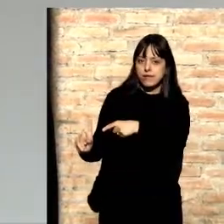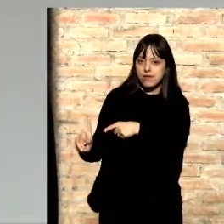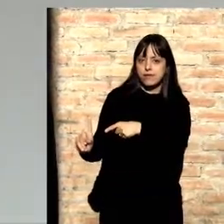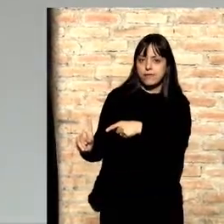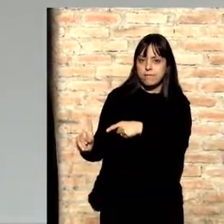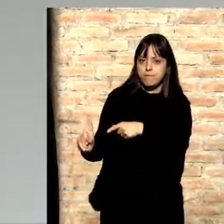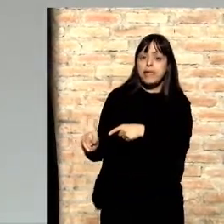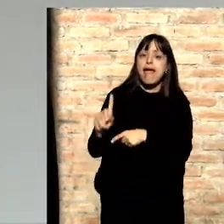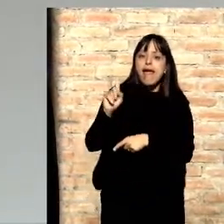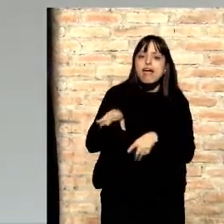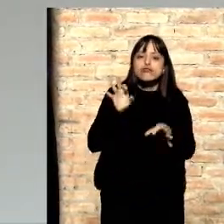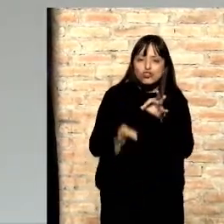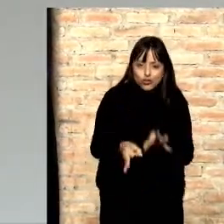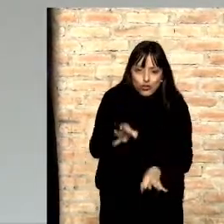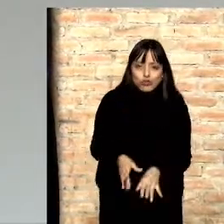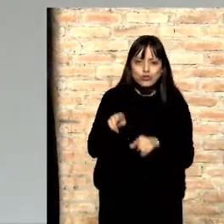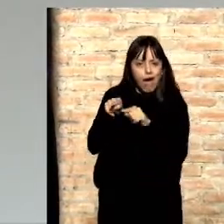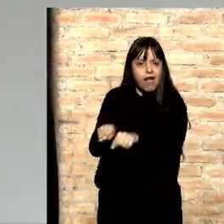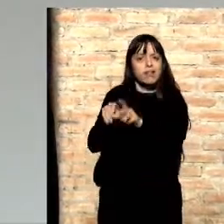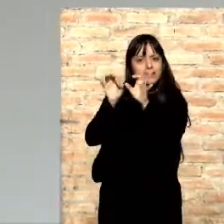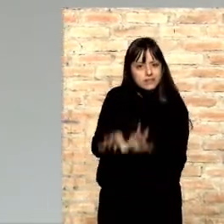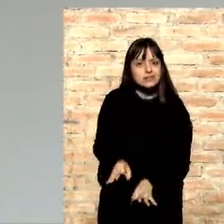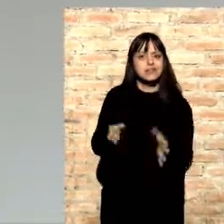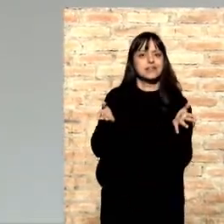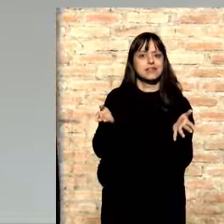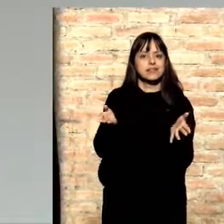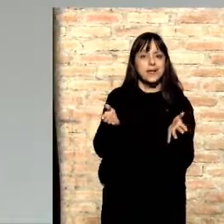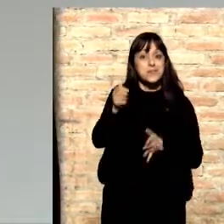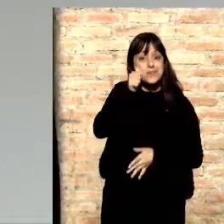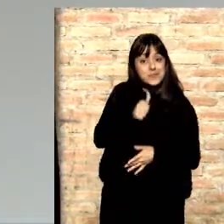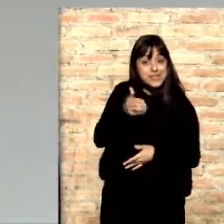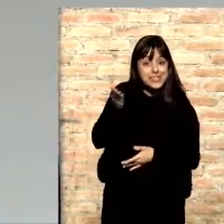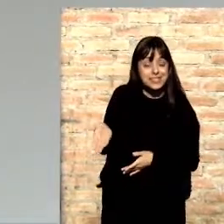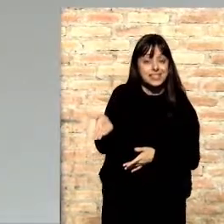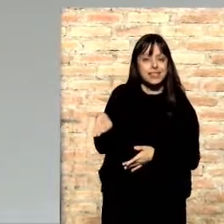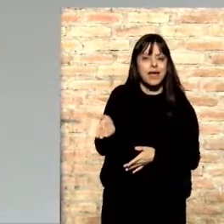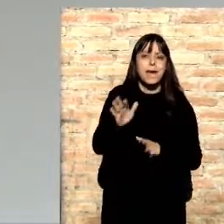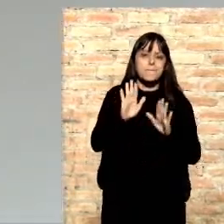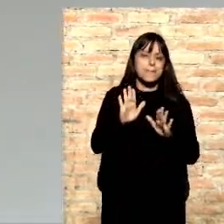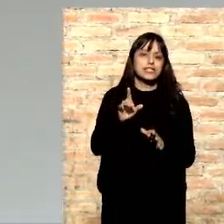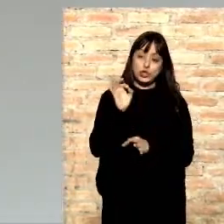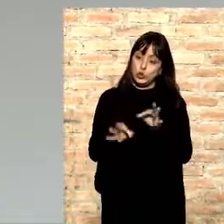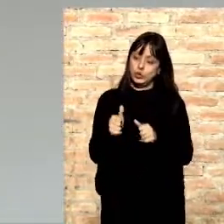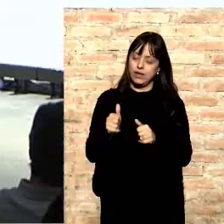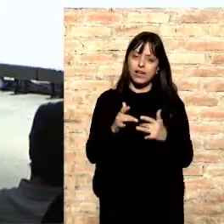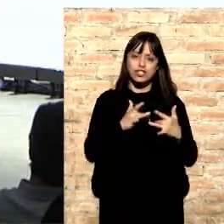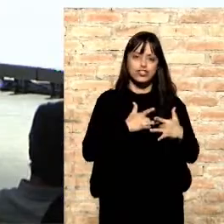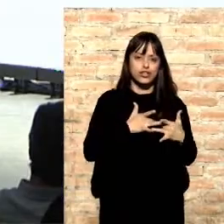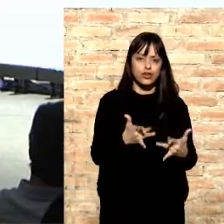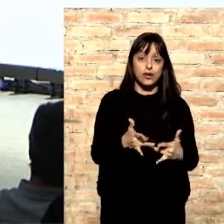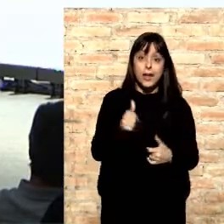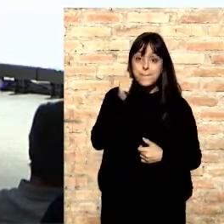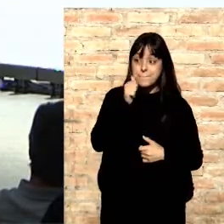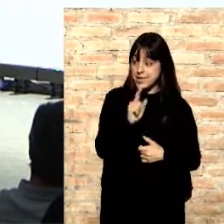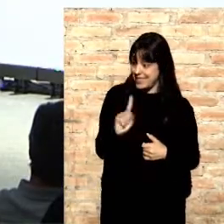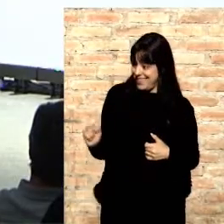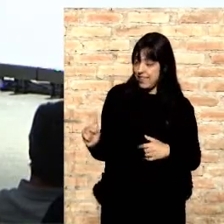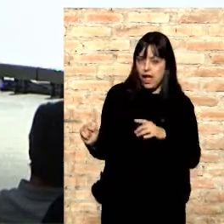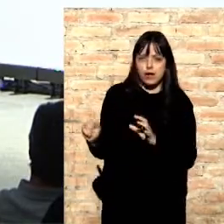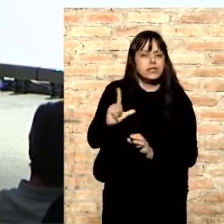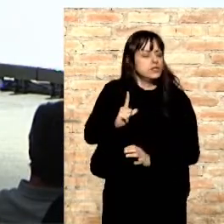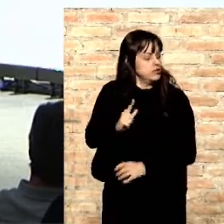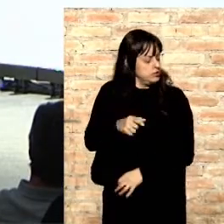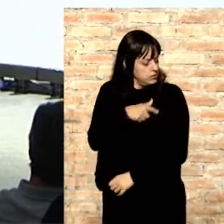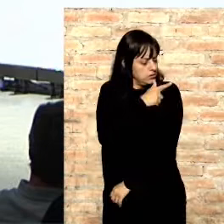ali que é justo a gente tá falando muito do que é justo muito pouco do que generoso essa mesma menininha toda politicamente